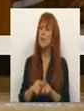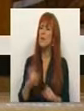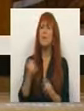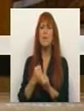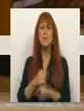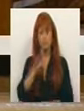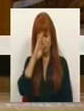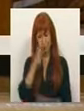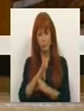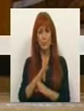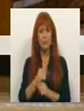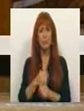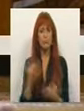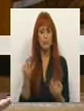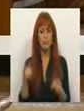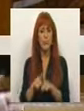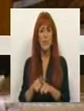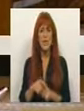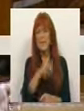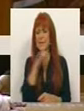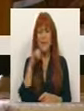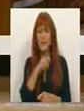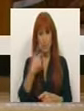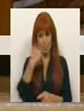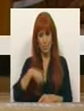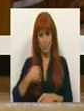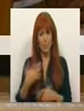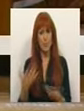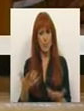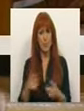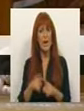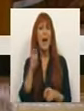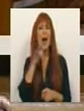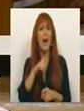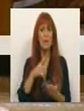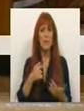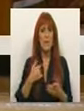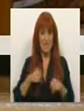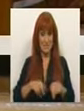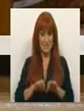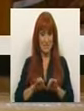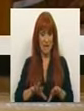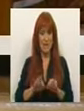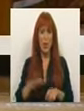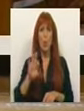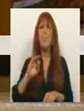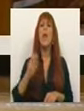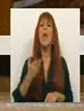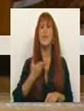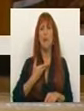com dedicação, com empenho e com sacrifício pessoal e a quem também desta forma o